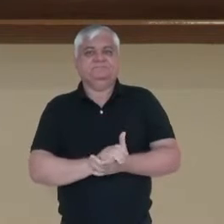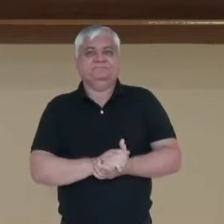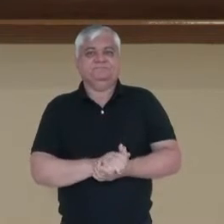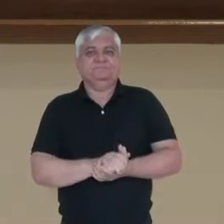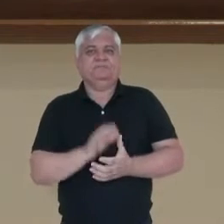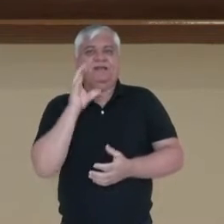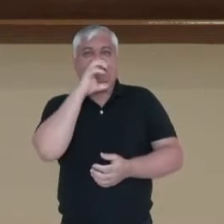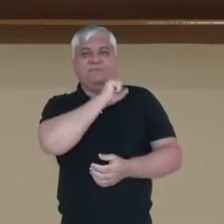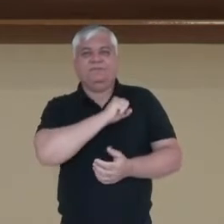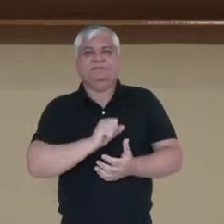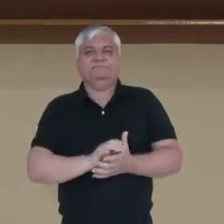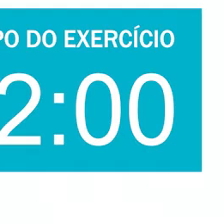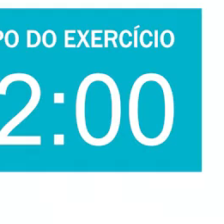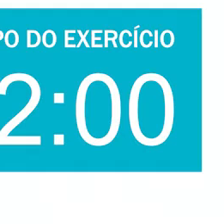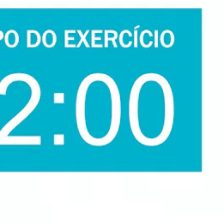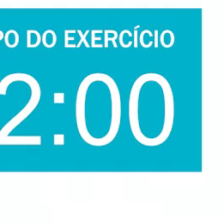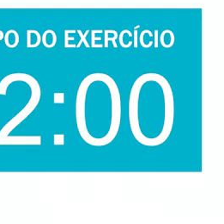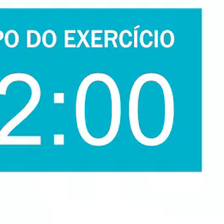É rapidinho.